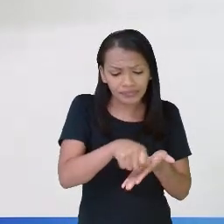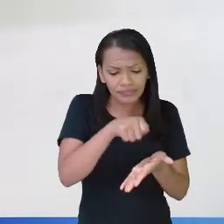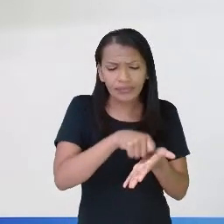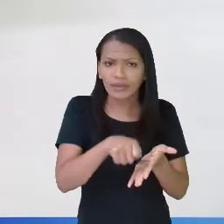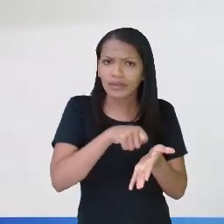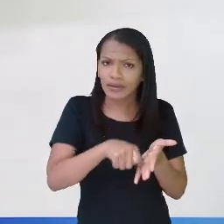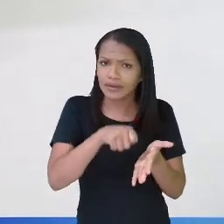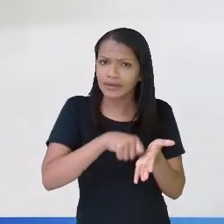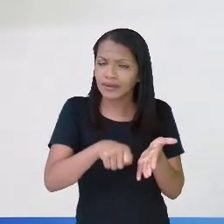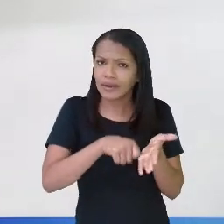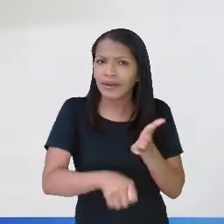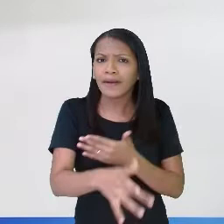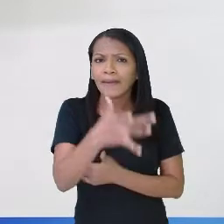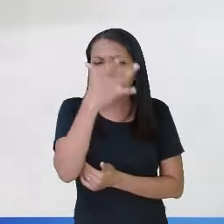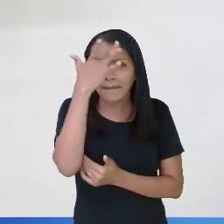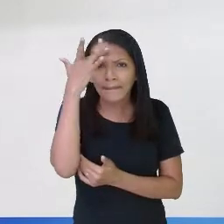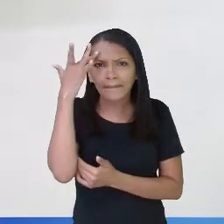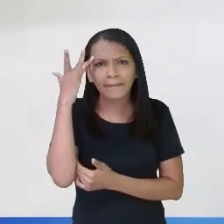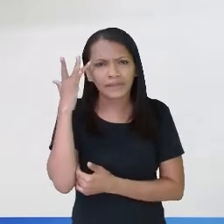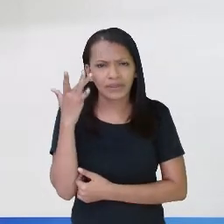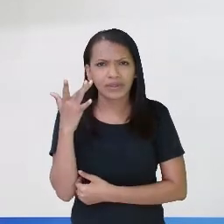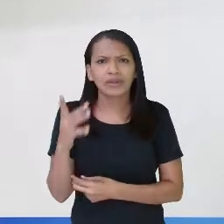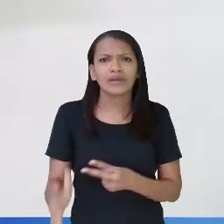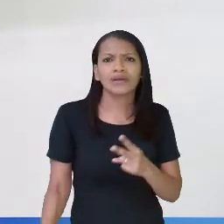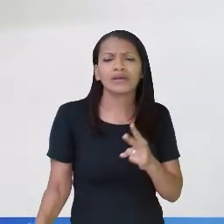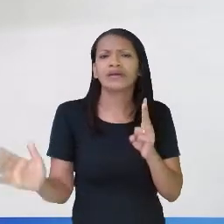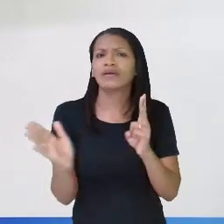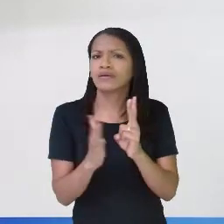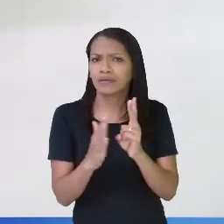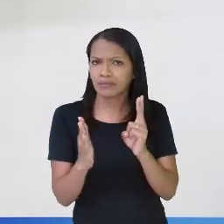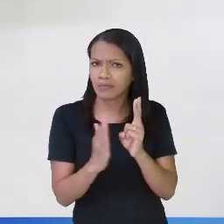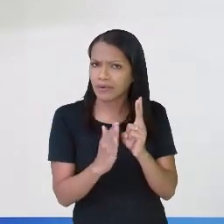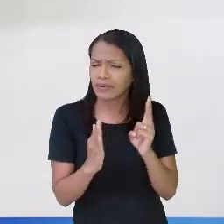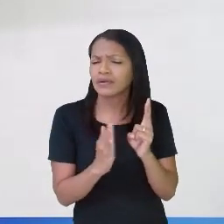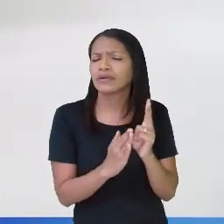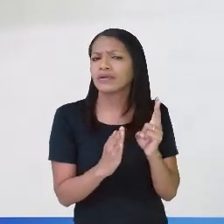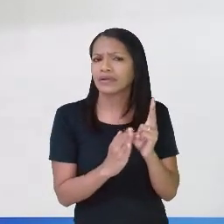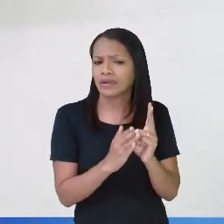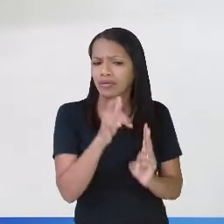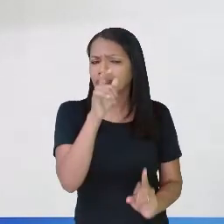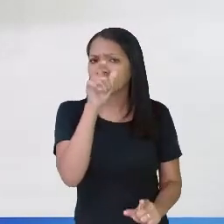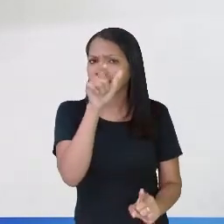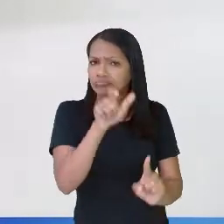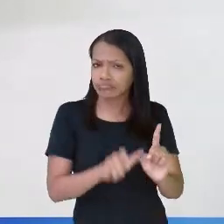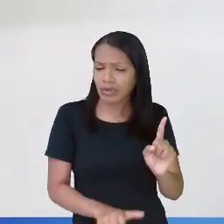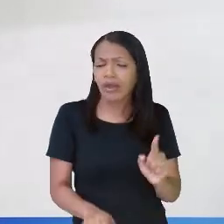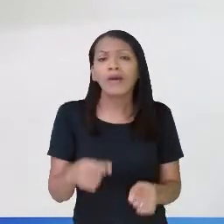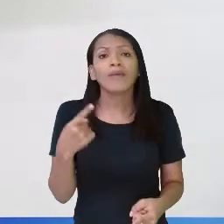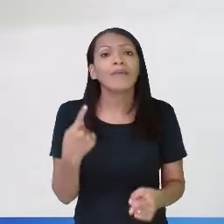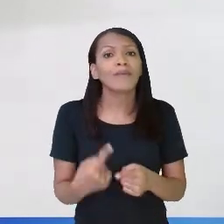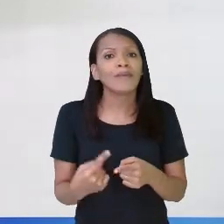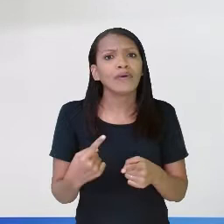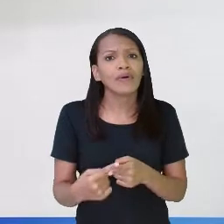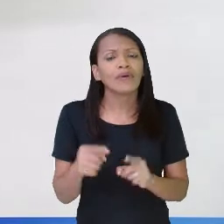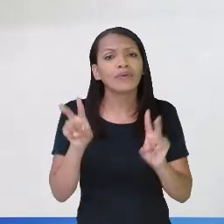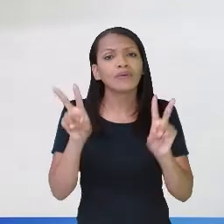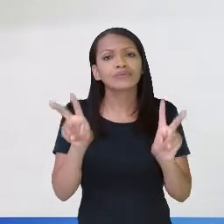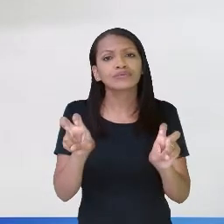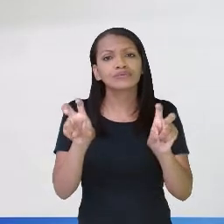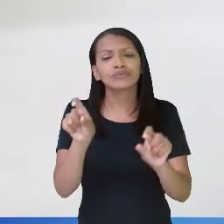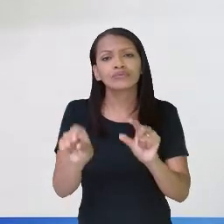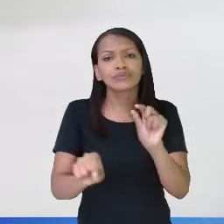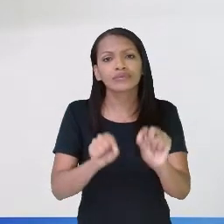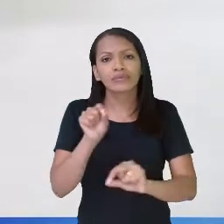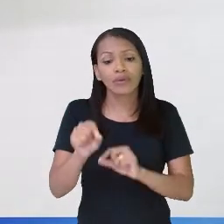poema é uma pessoa indígena, isso mesmo. Por que esse poema foi escolhido? Porque hoje